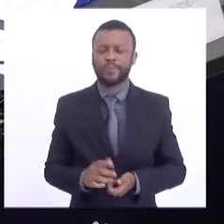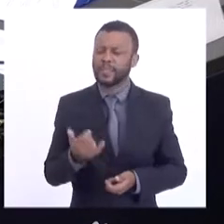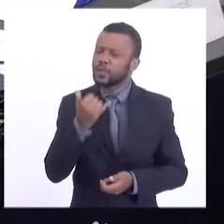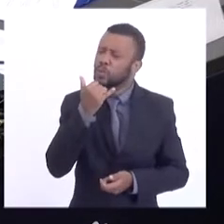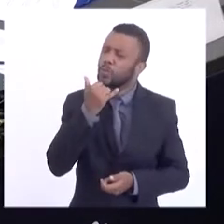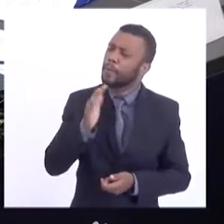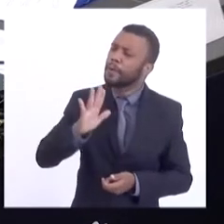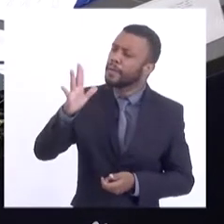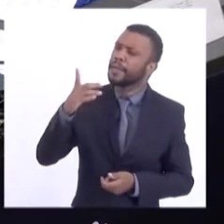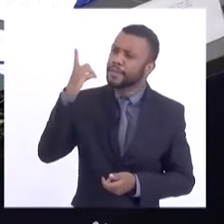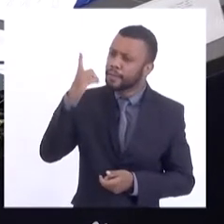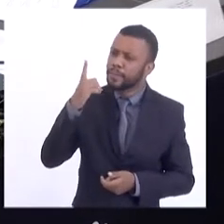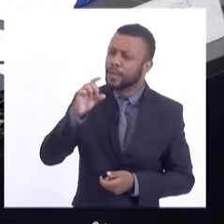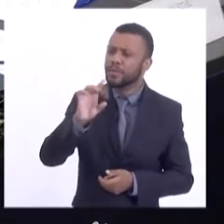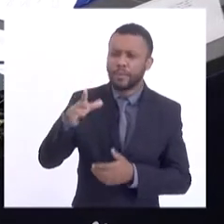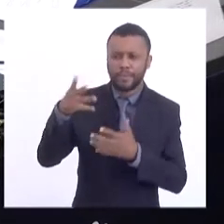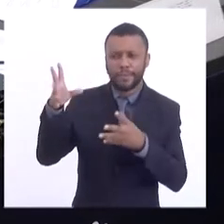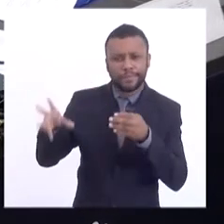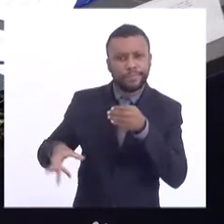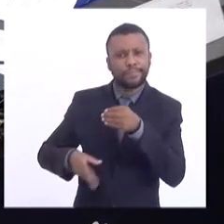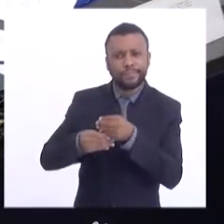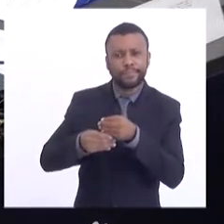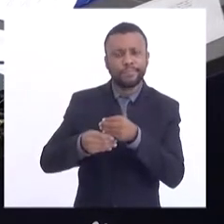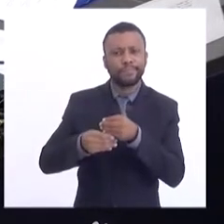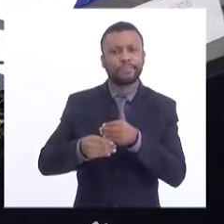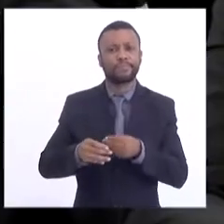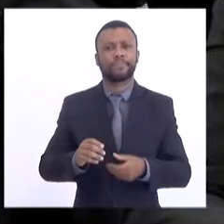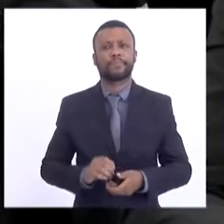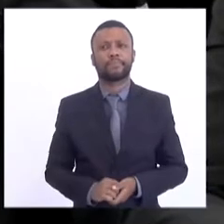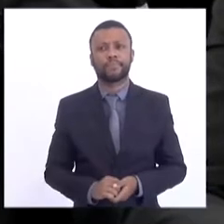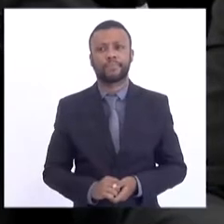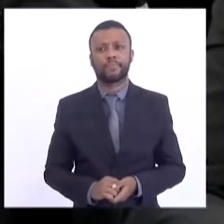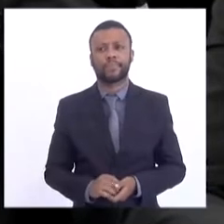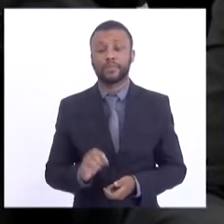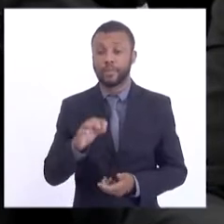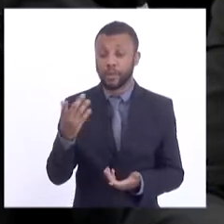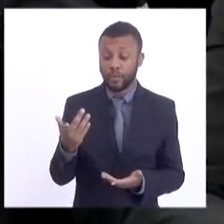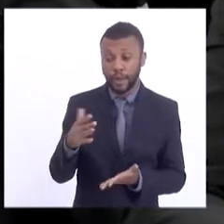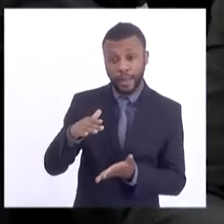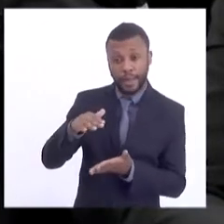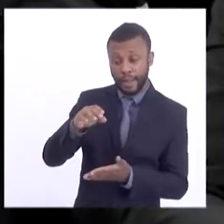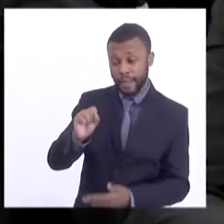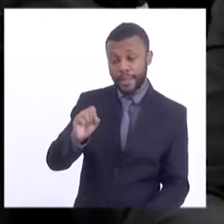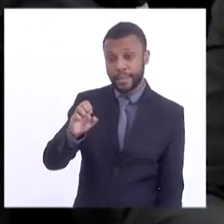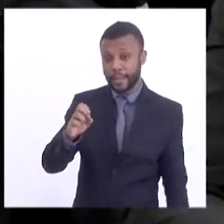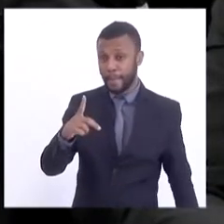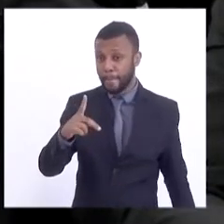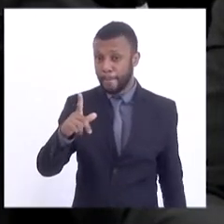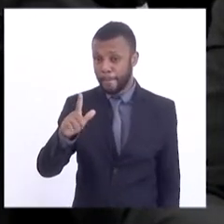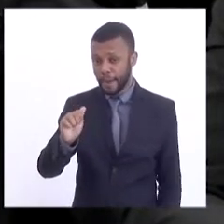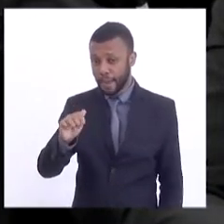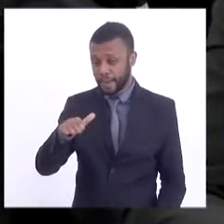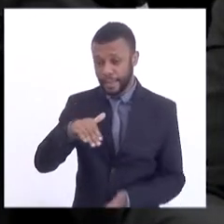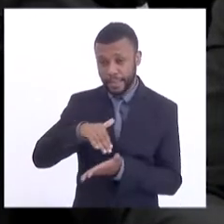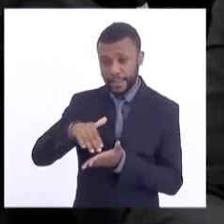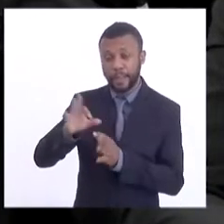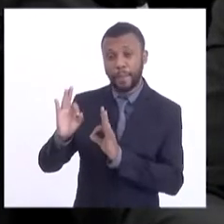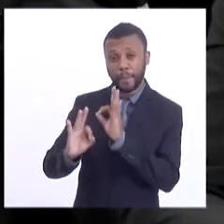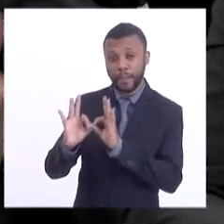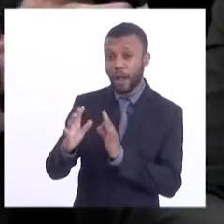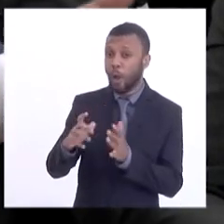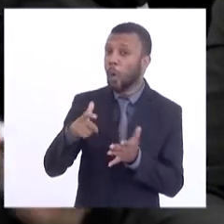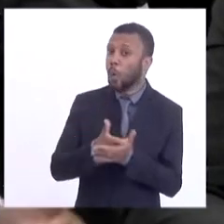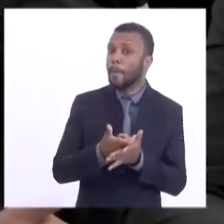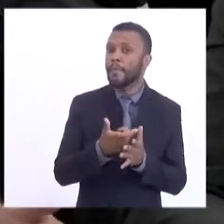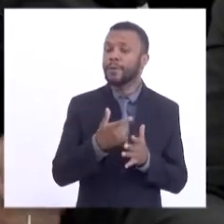fazer esse acho que o senhor falou depois eu queria você pode tem Centralizado compra compra de itens básicos